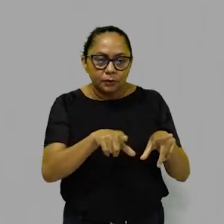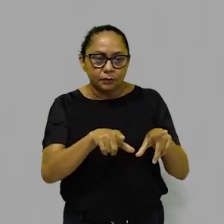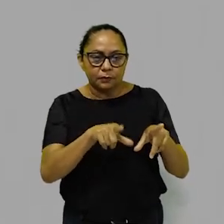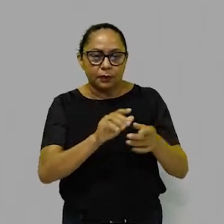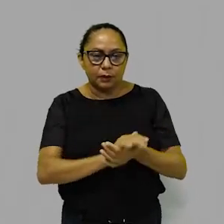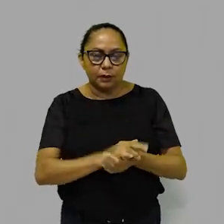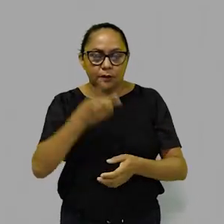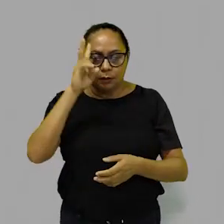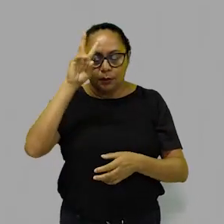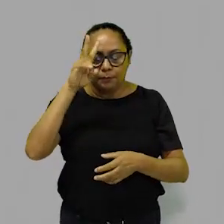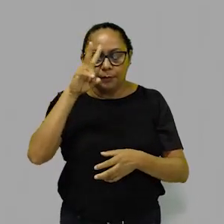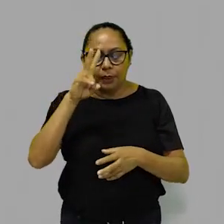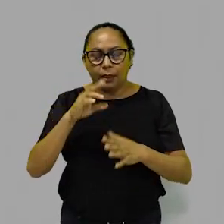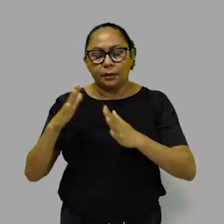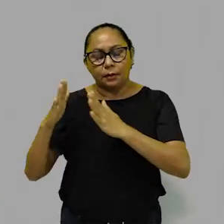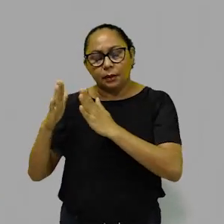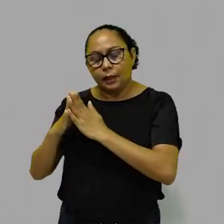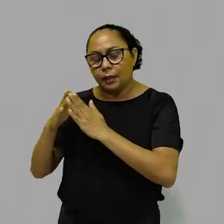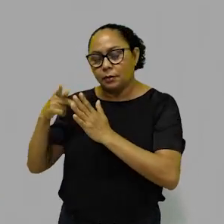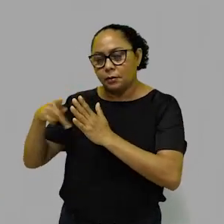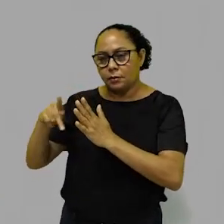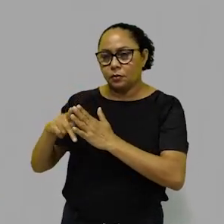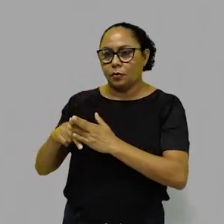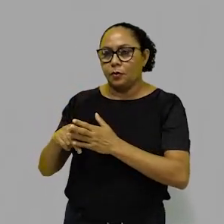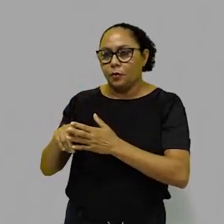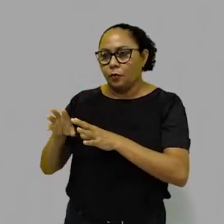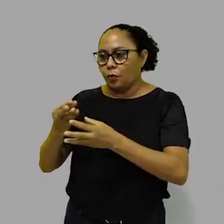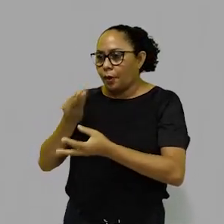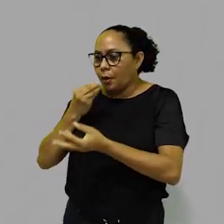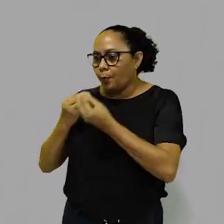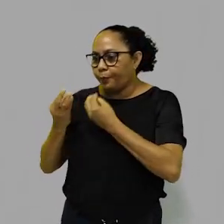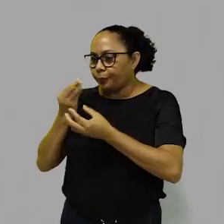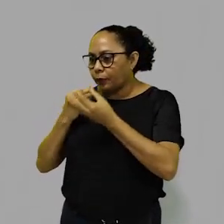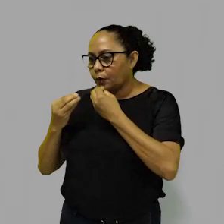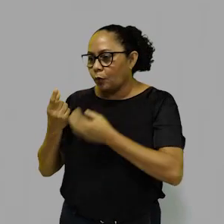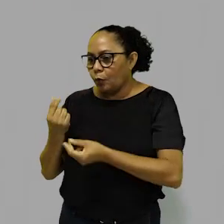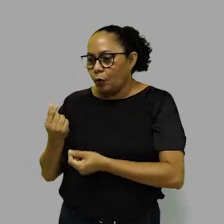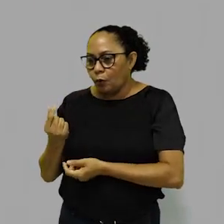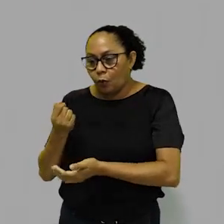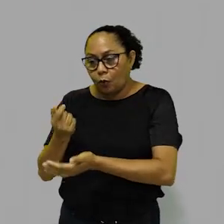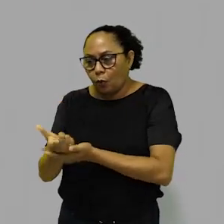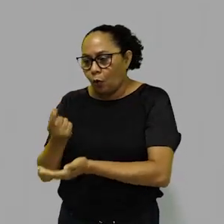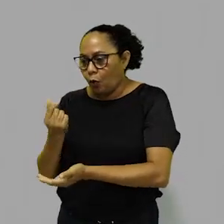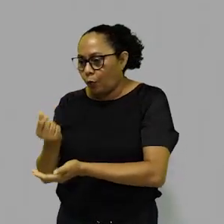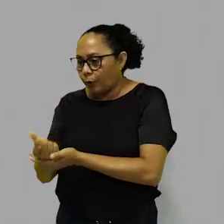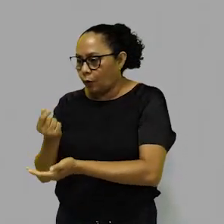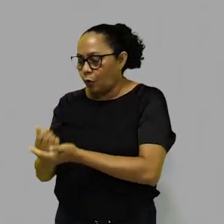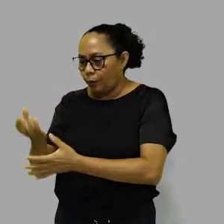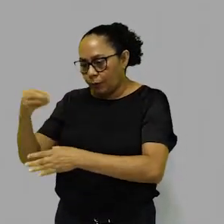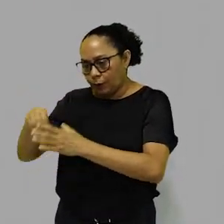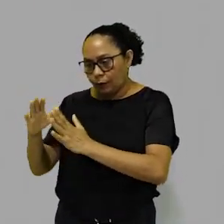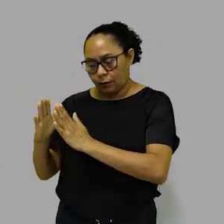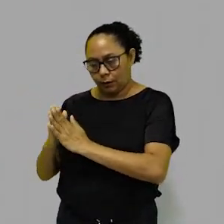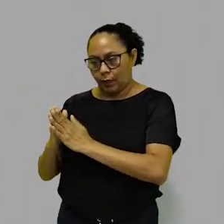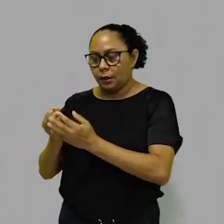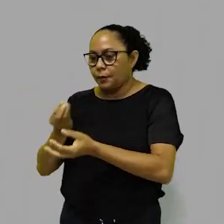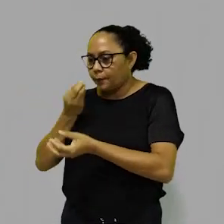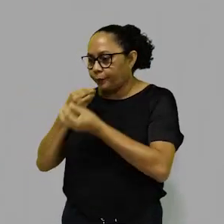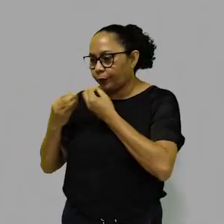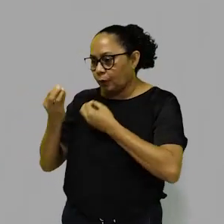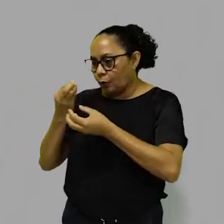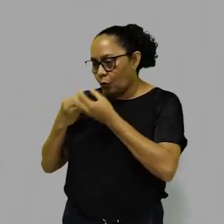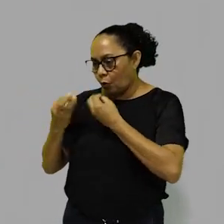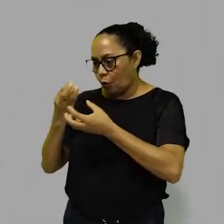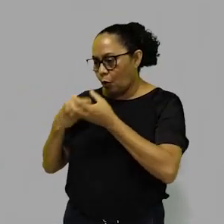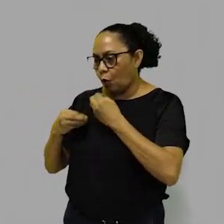você consome alimentos, né? Você faz as suas compras, leva para sua casa, consome alimentos, mas aí você produz o lixo, que